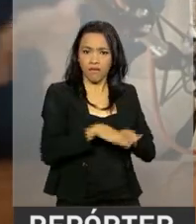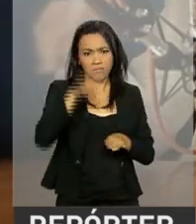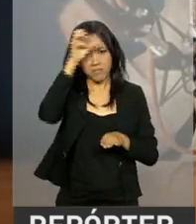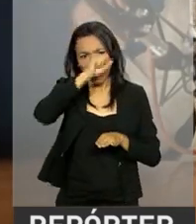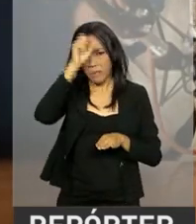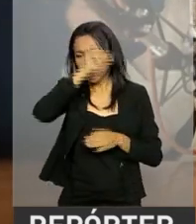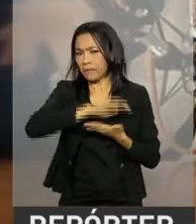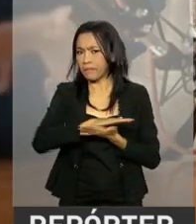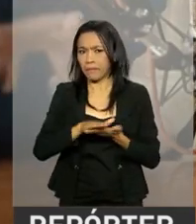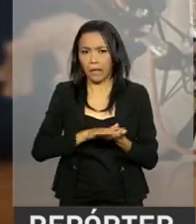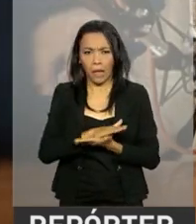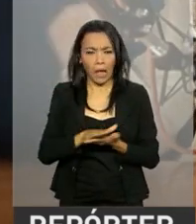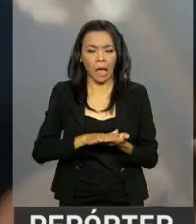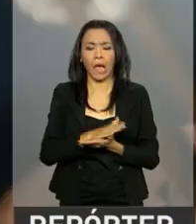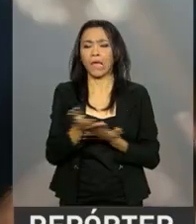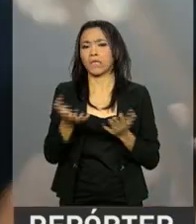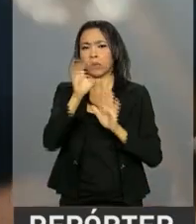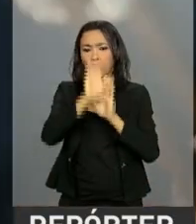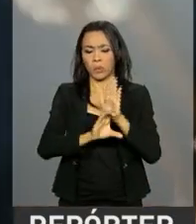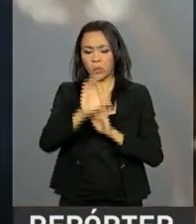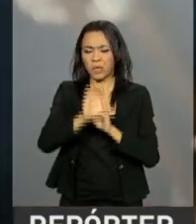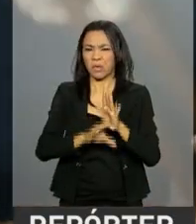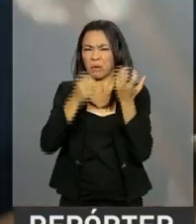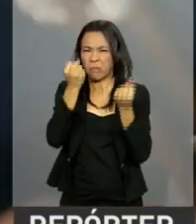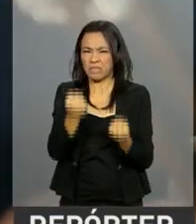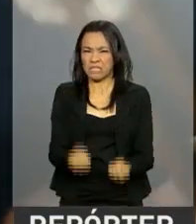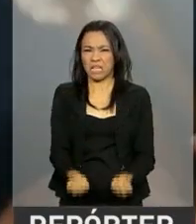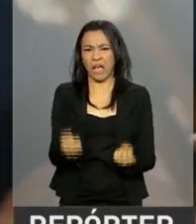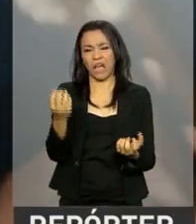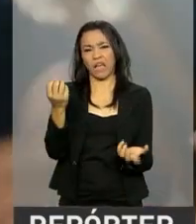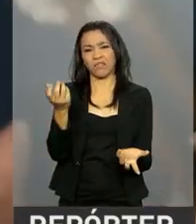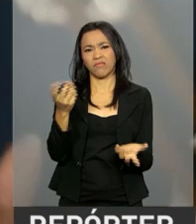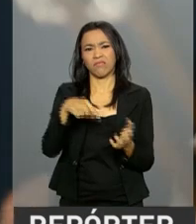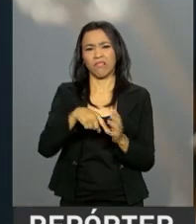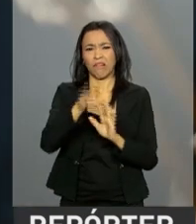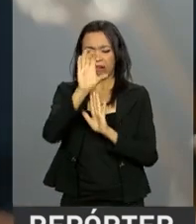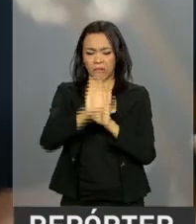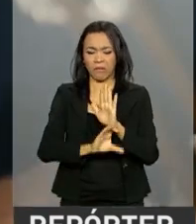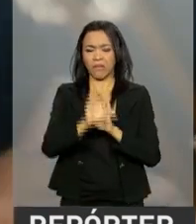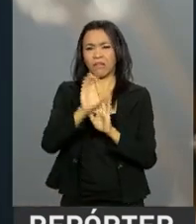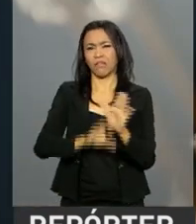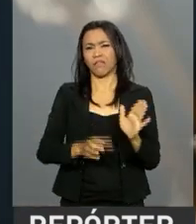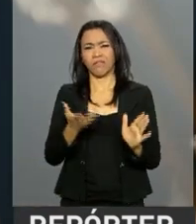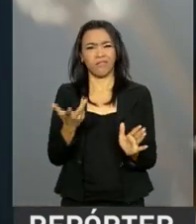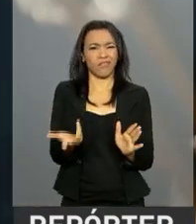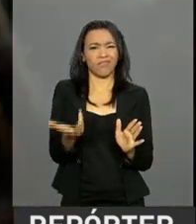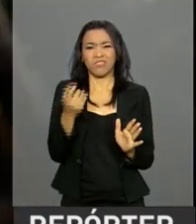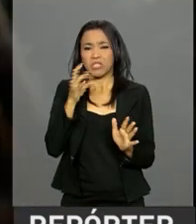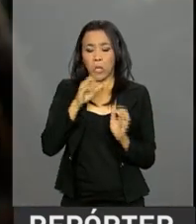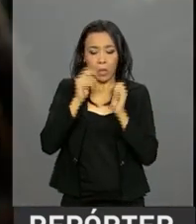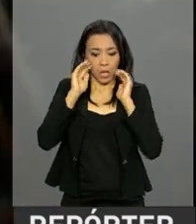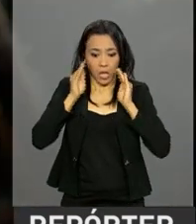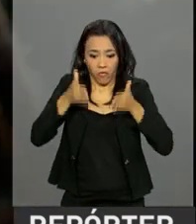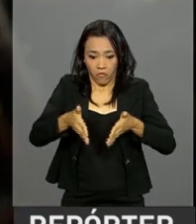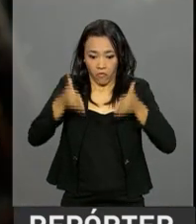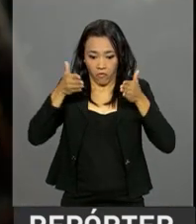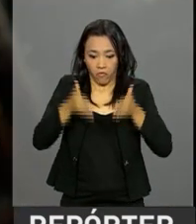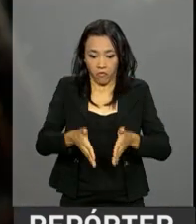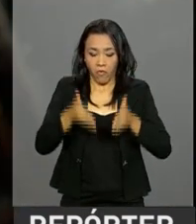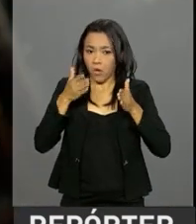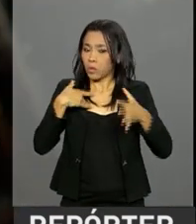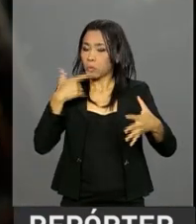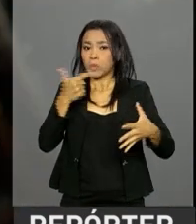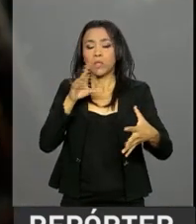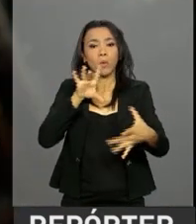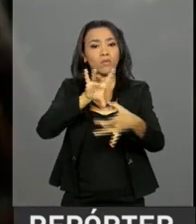nada o currículo é monótono é pesado é enciclopédico academicista não tem a com o mundo real